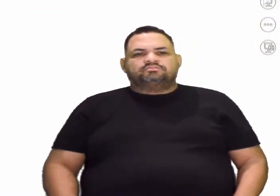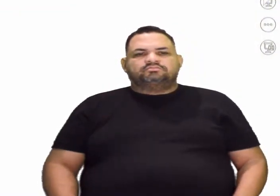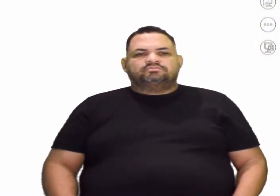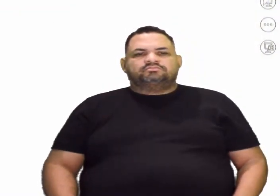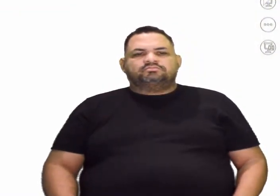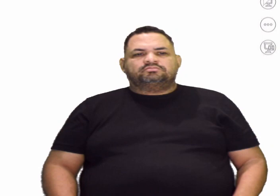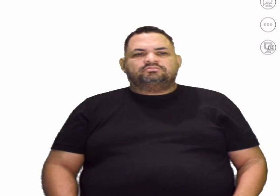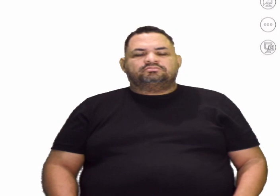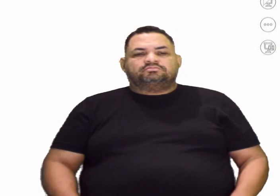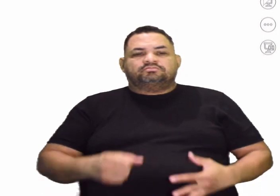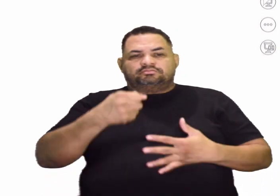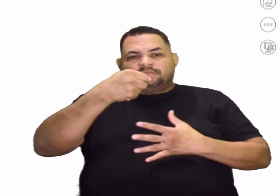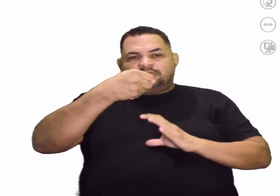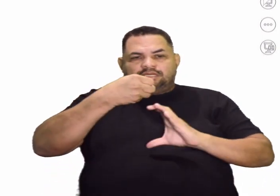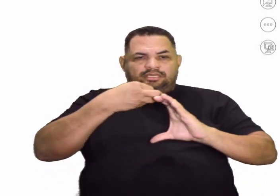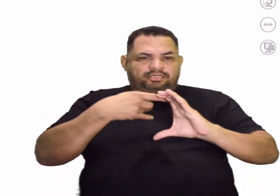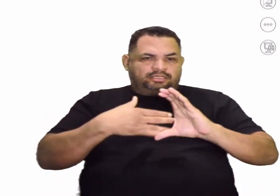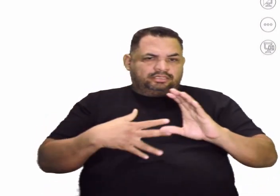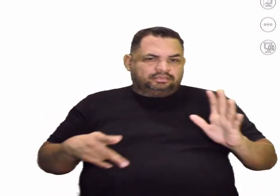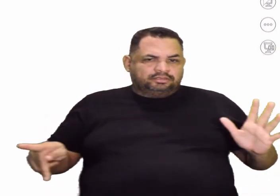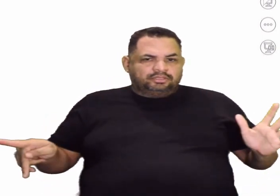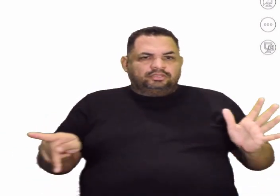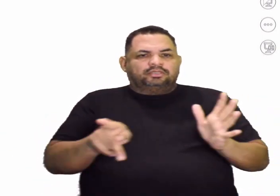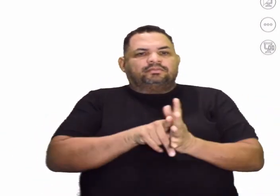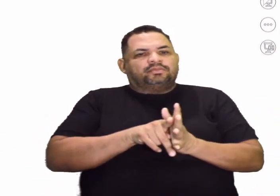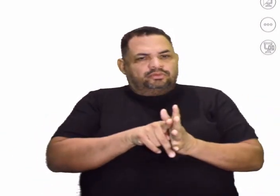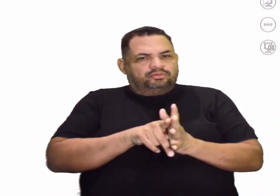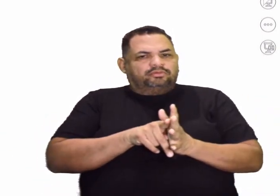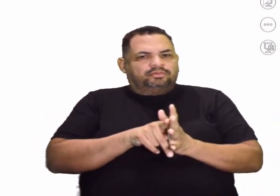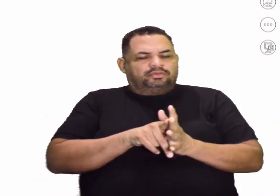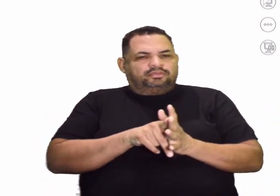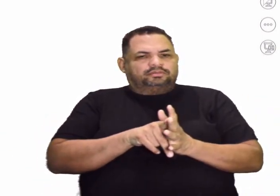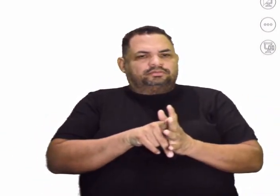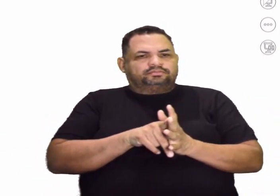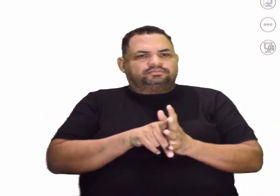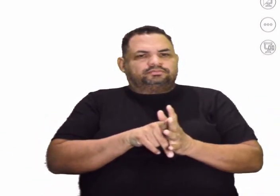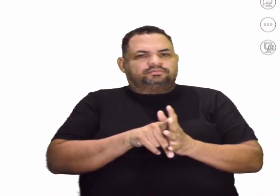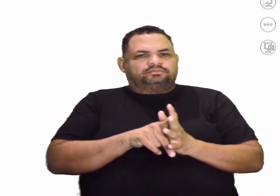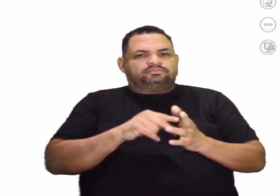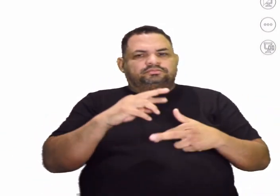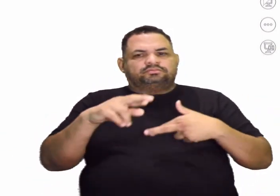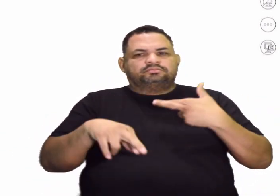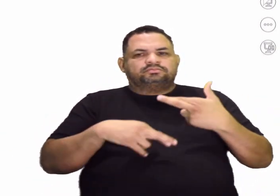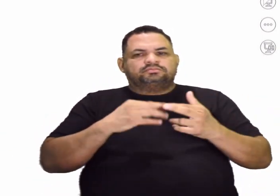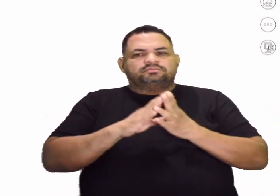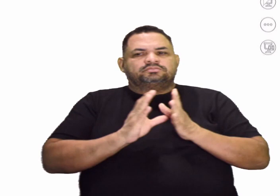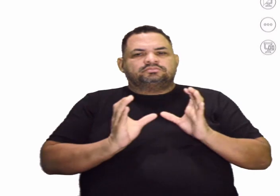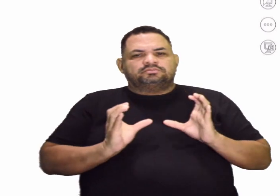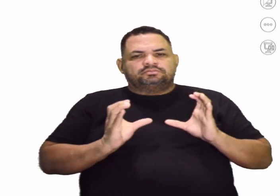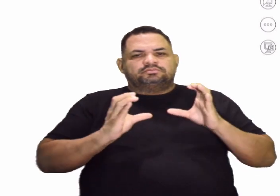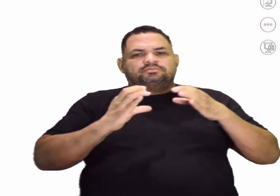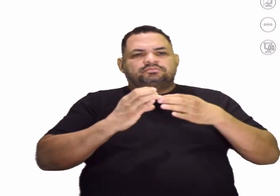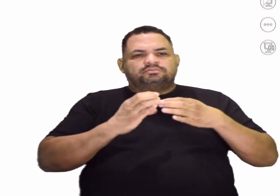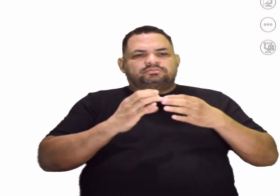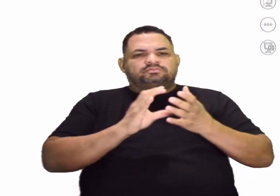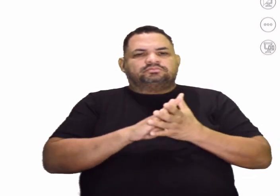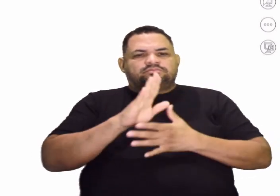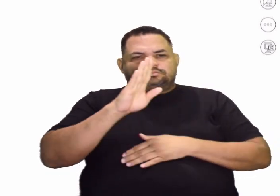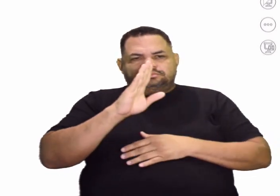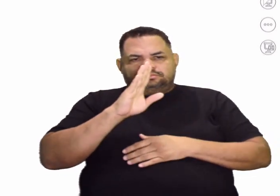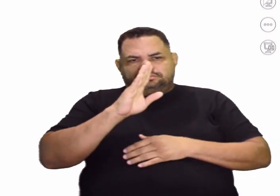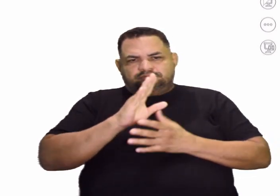Um aspecto peculiar, gente, ó, diferenciado. Renascimento é o conjunto de ideias conhecido